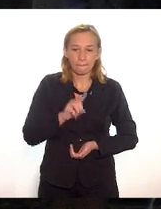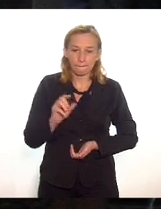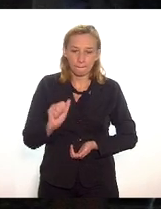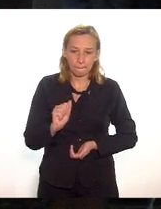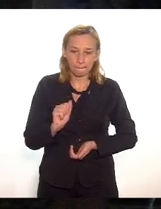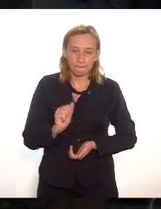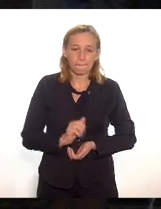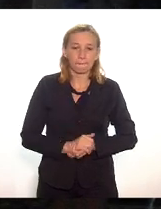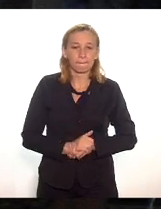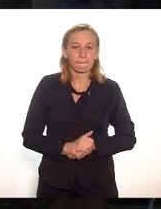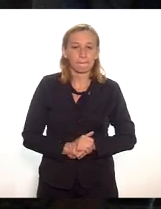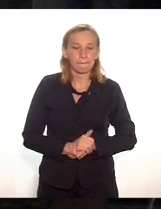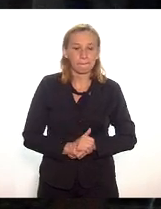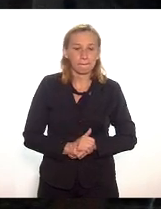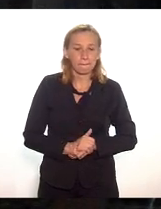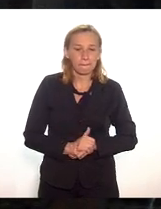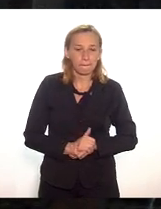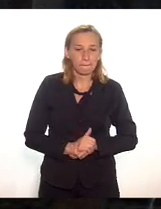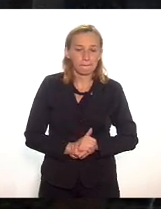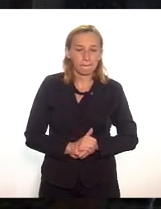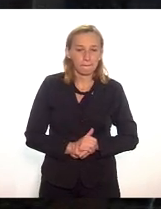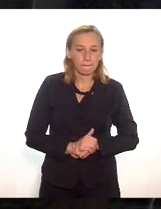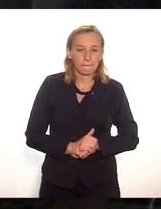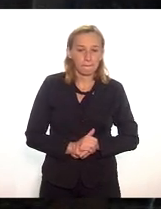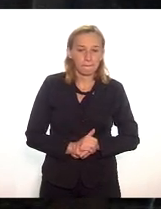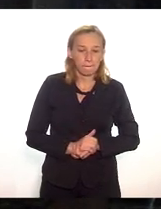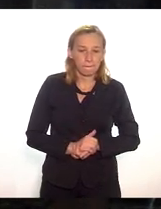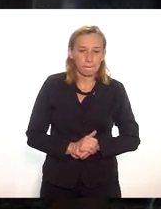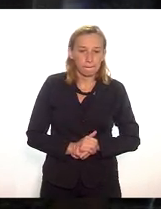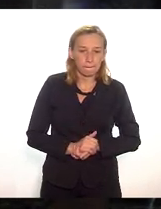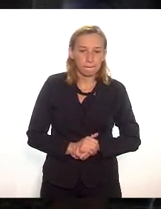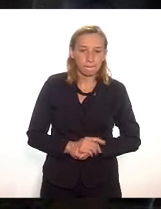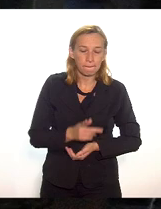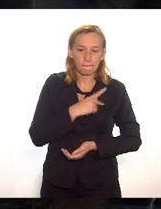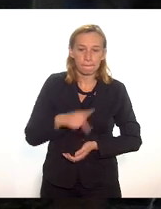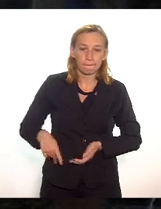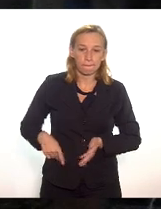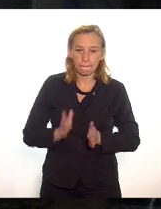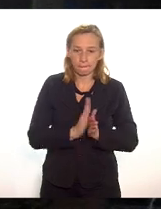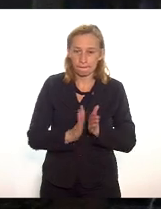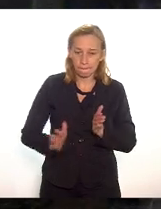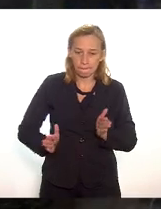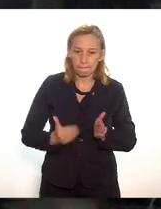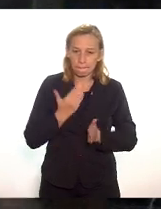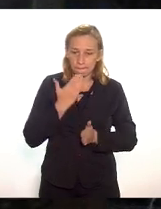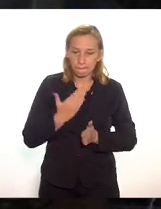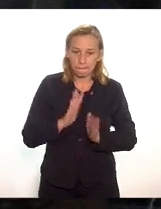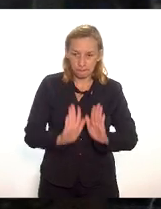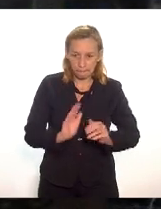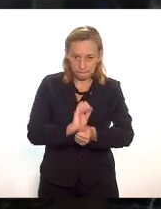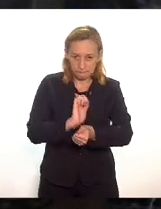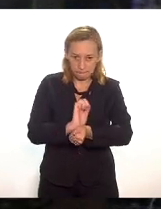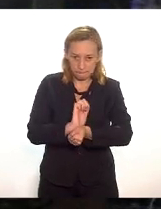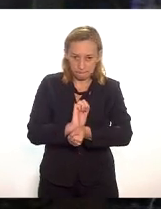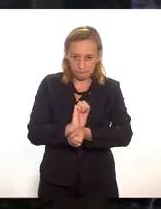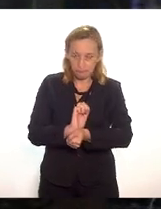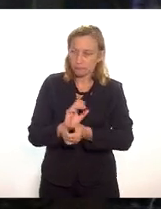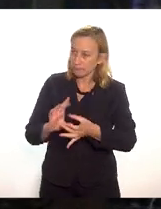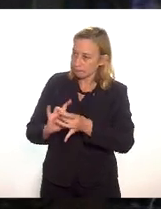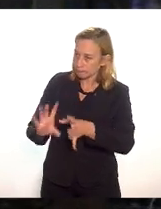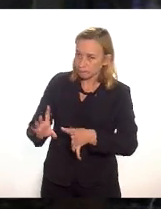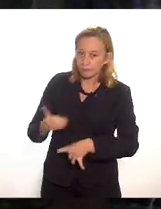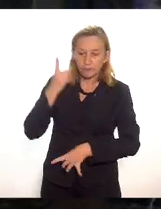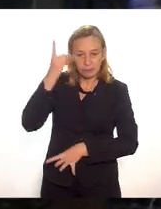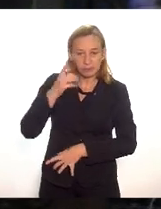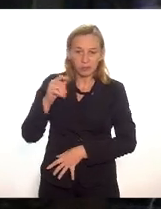Renato Zaca. Senhor presidente, eu queria uma questão de ordem. Então, eu vou fazer o seguinte, eu vou conceder a questão de ordem ao deputado